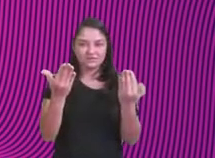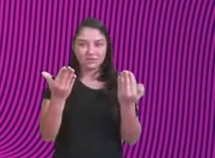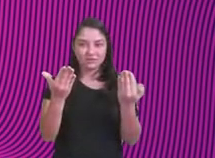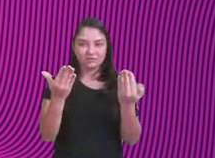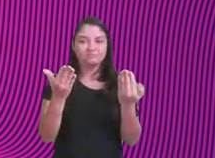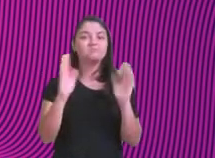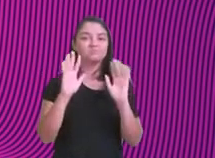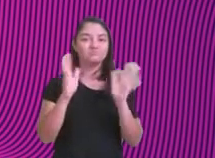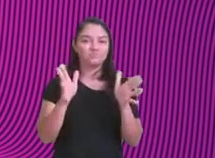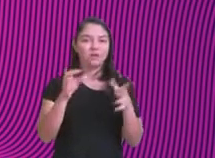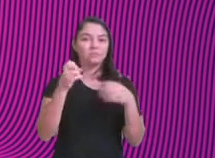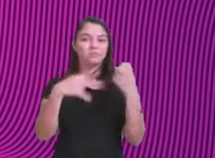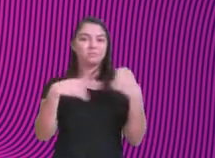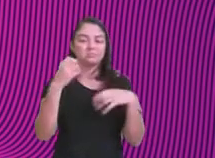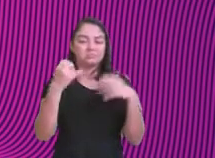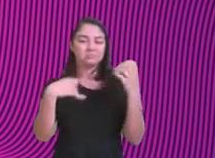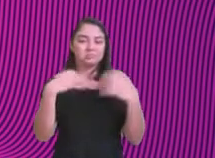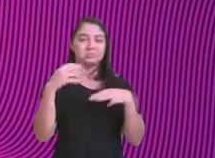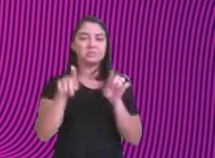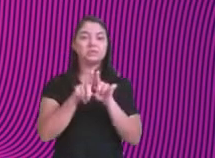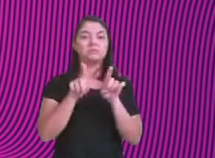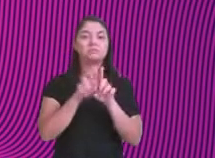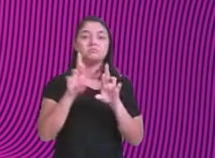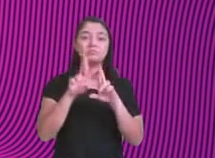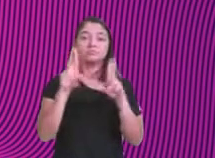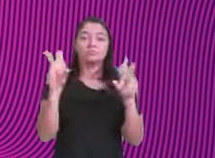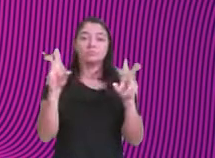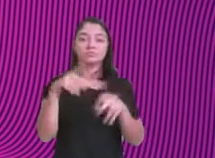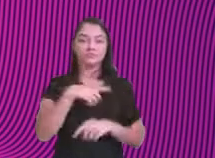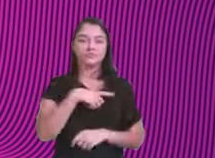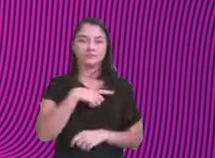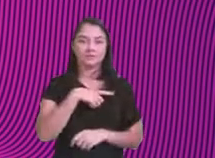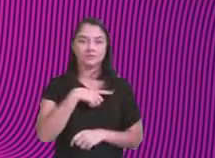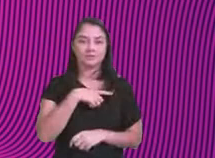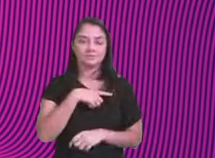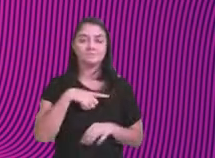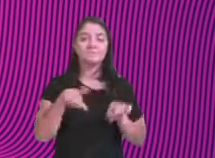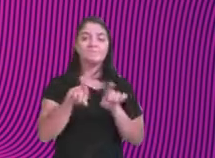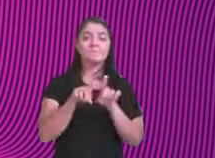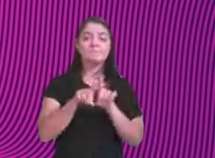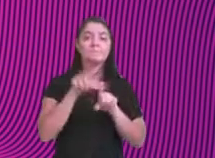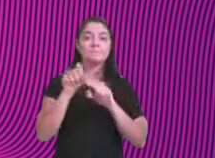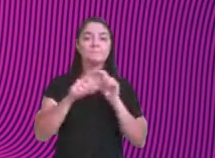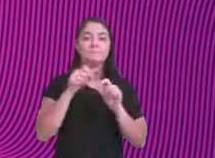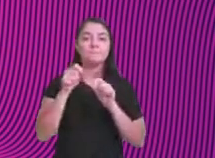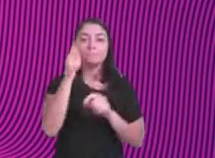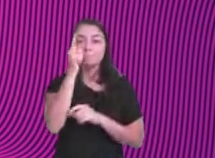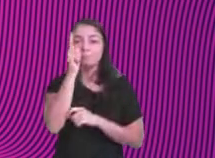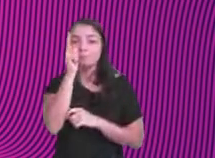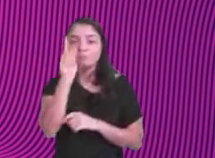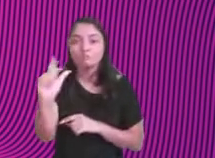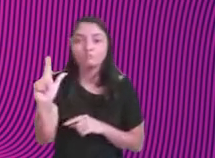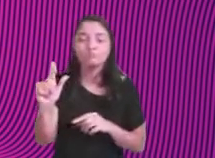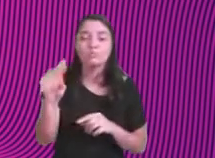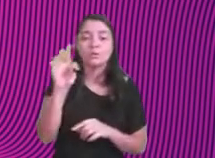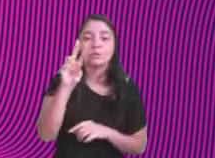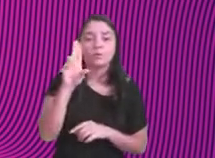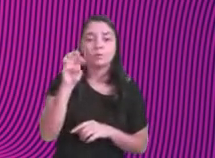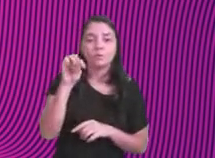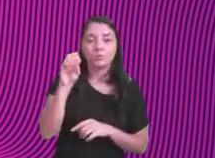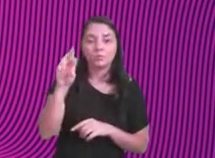uma diferença ali na capacidade, né? Enfim, na abordagem do tumor. Eu queria que